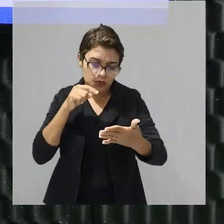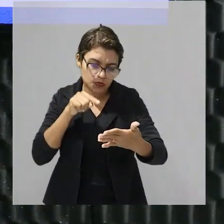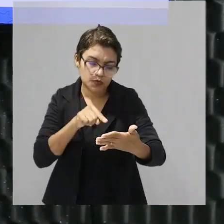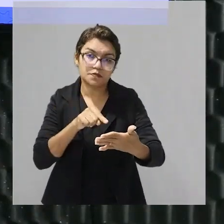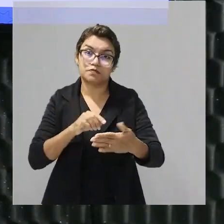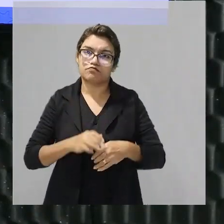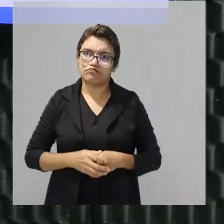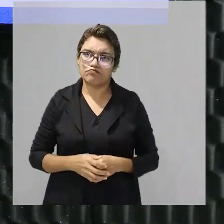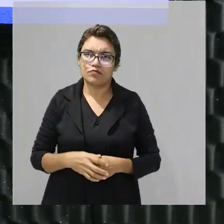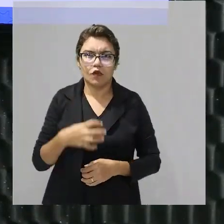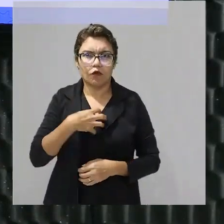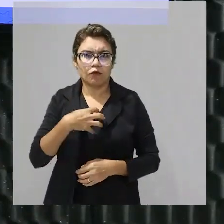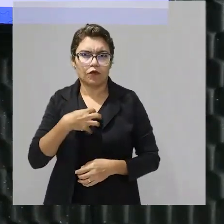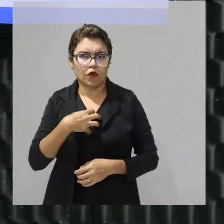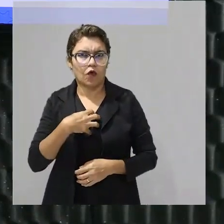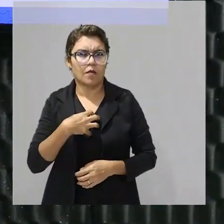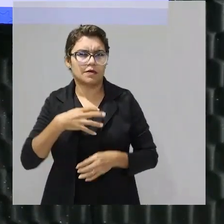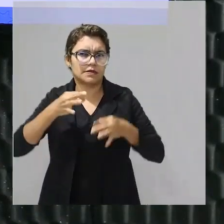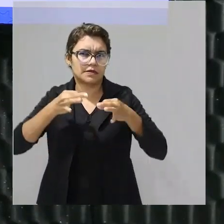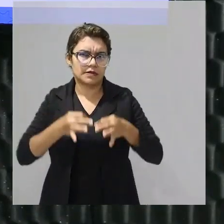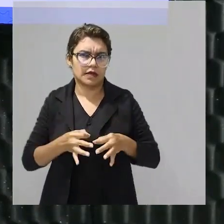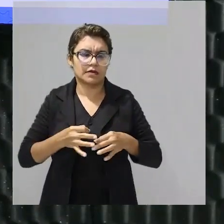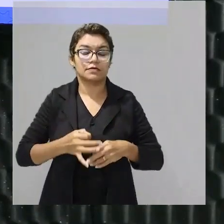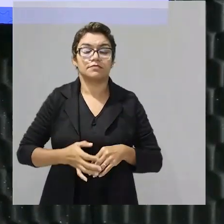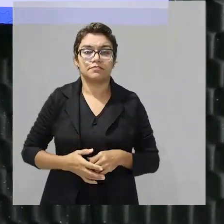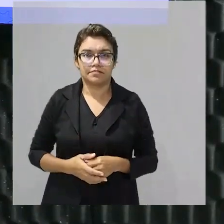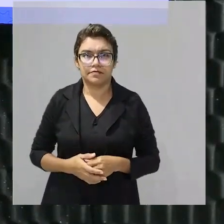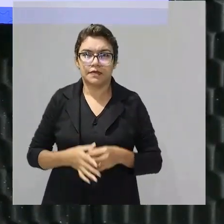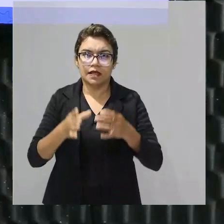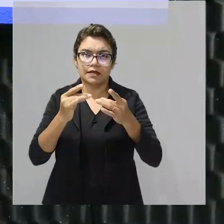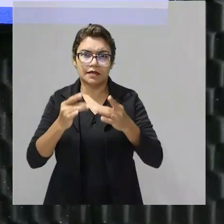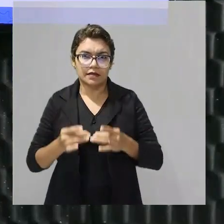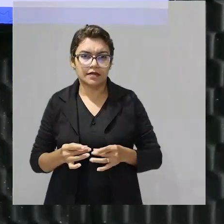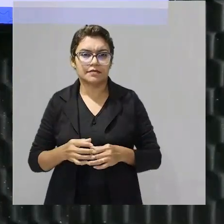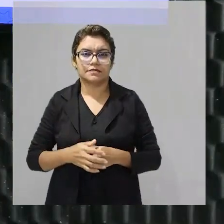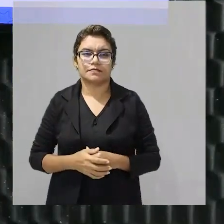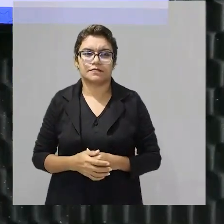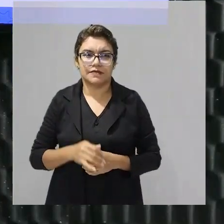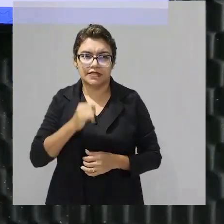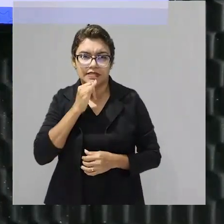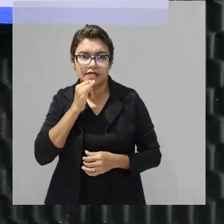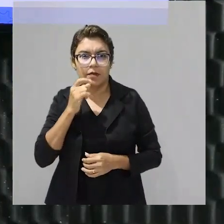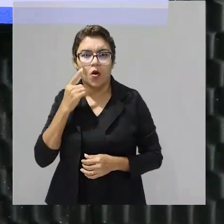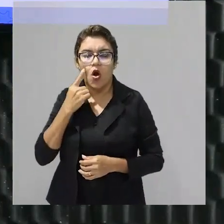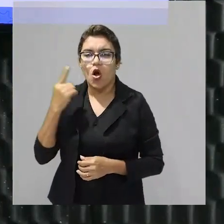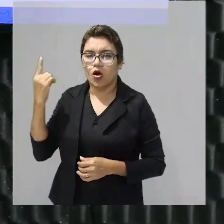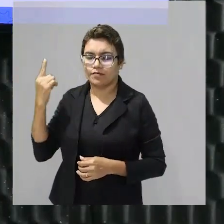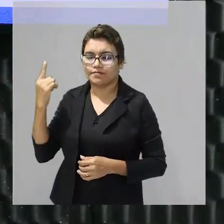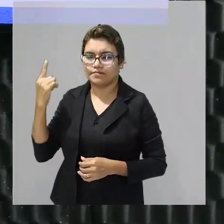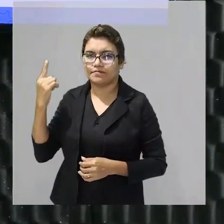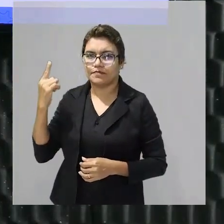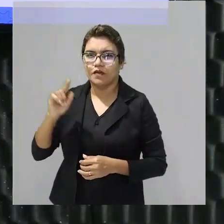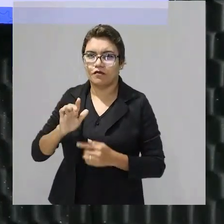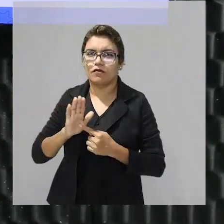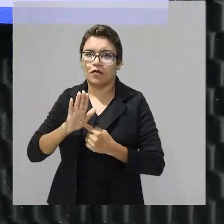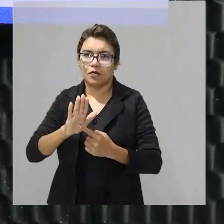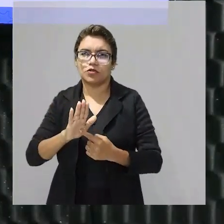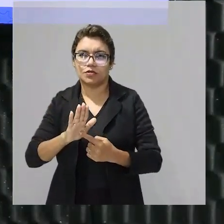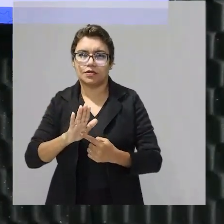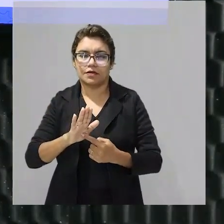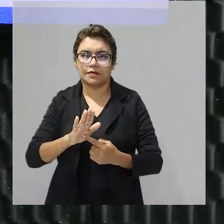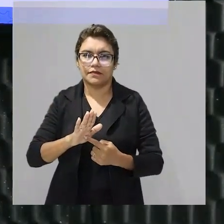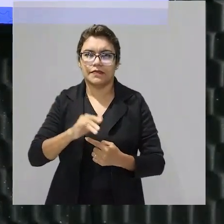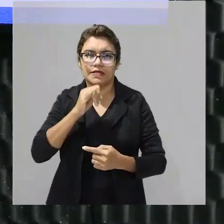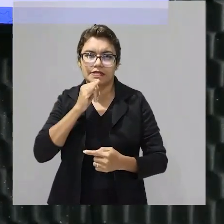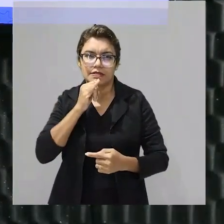regime democrático. E aí, o que vocês acharam dessa proposta de intervenção? Será que o candidato ou a candidata